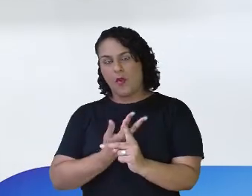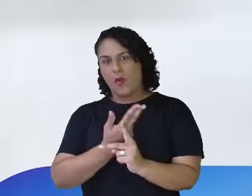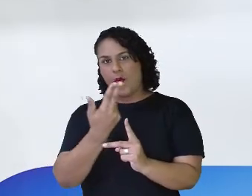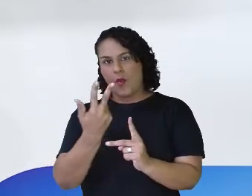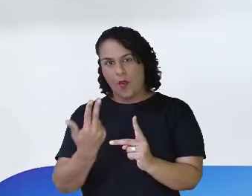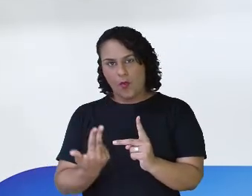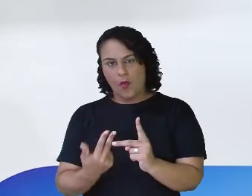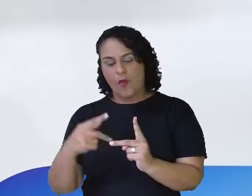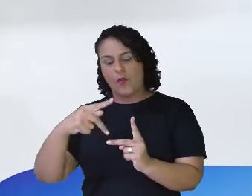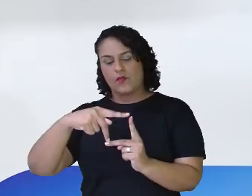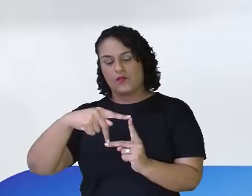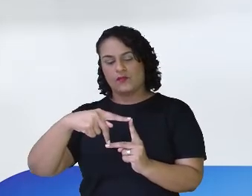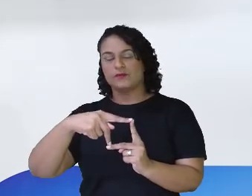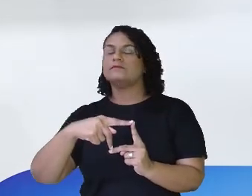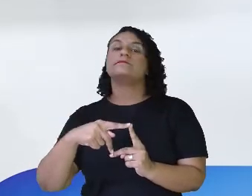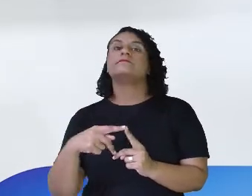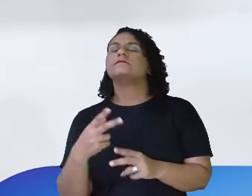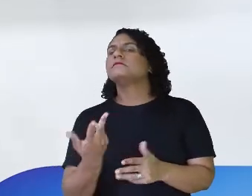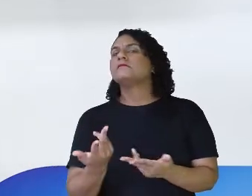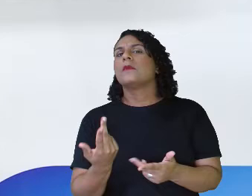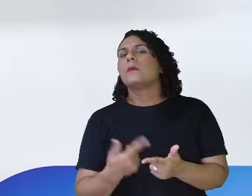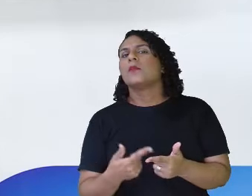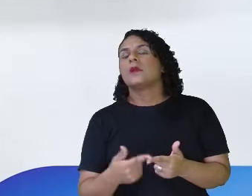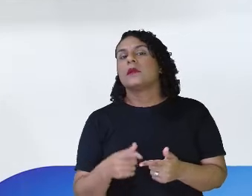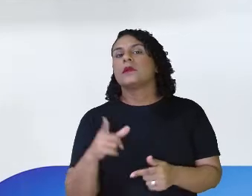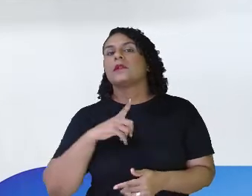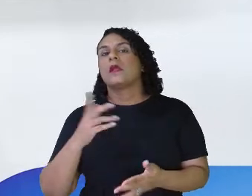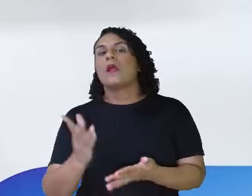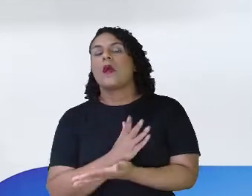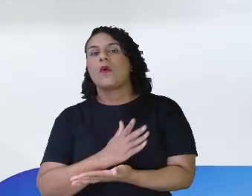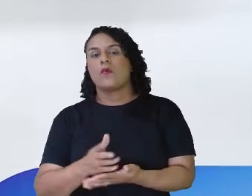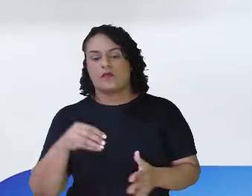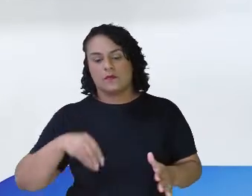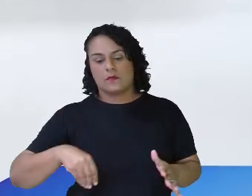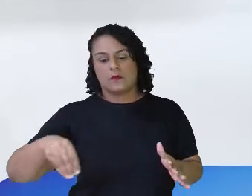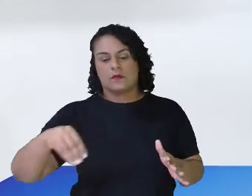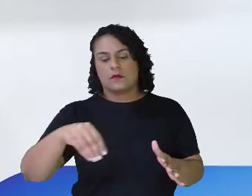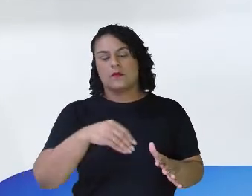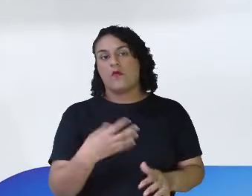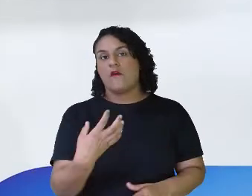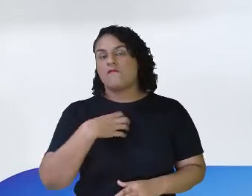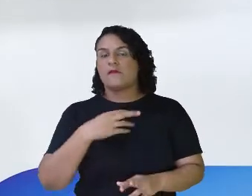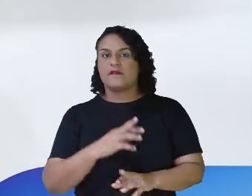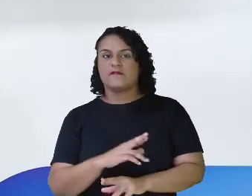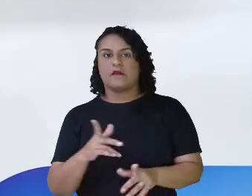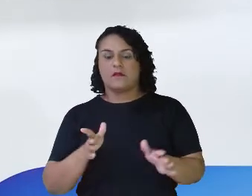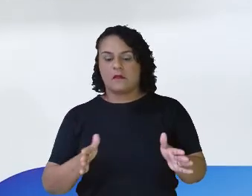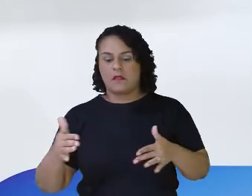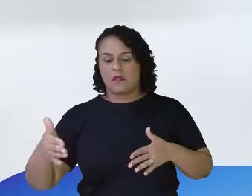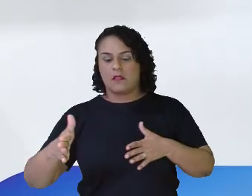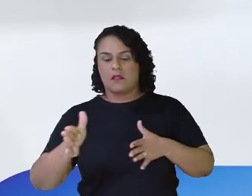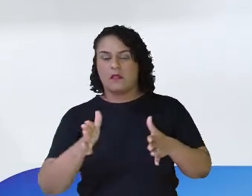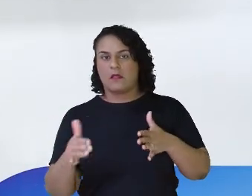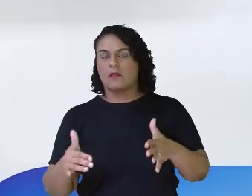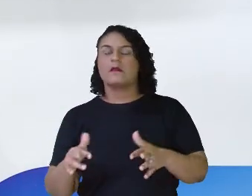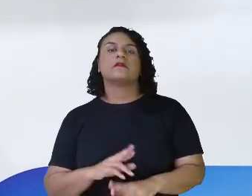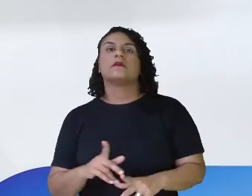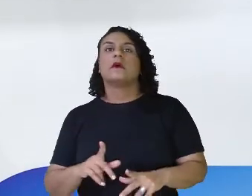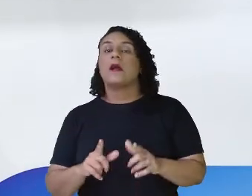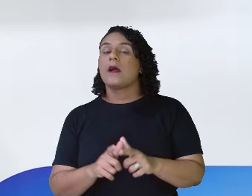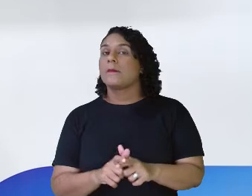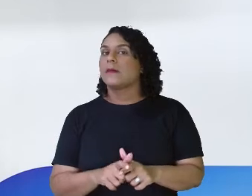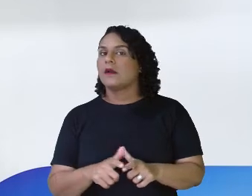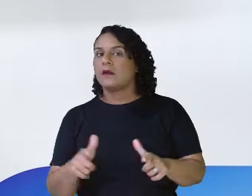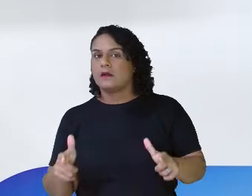estou dizendo isso? Existem tabuleiros em formatos diferentes. A maioria dos